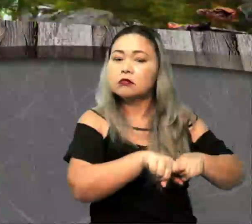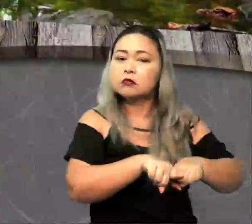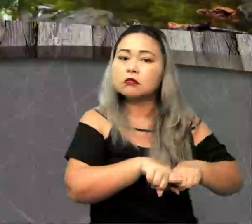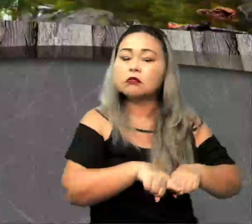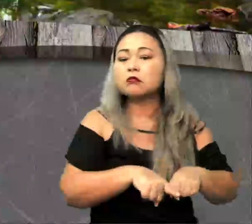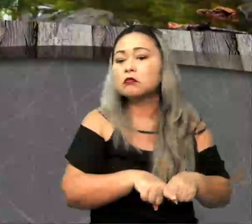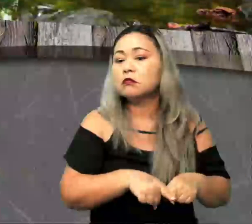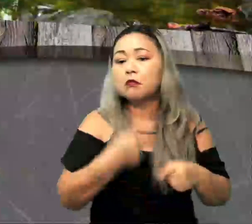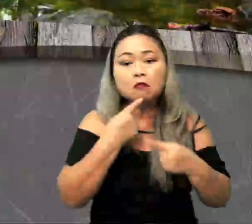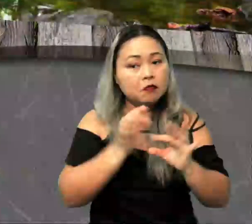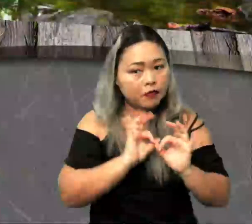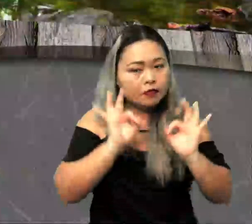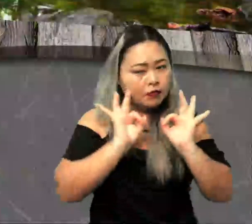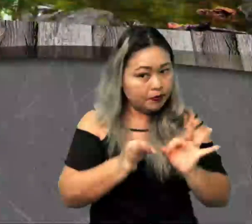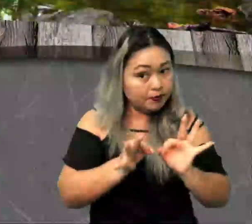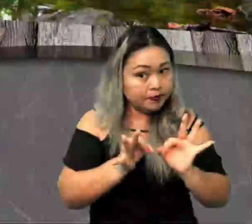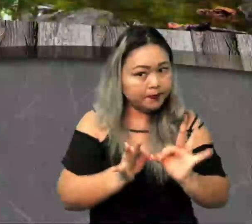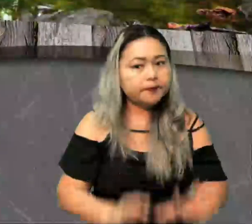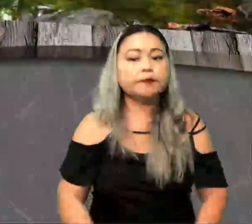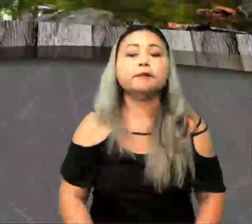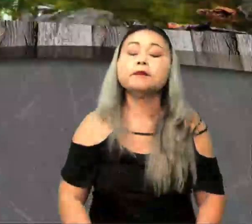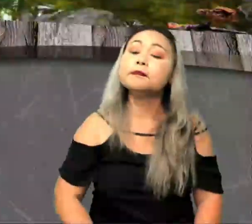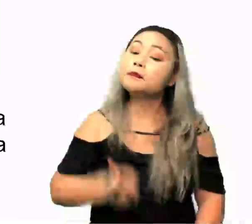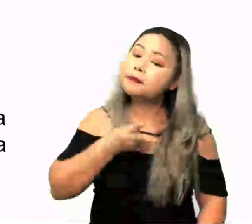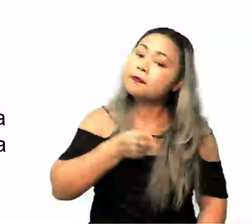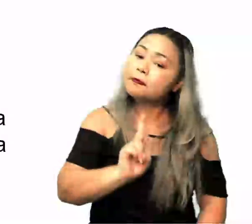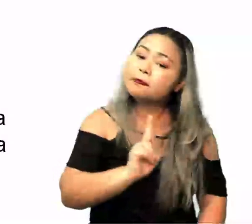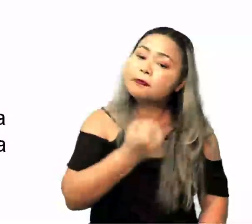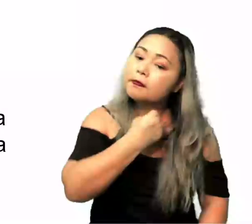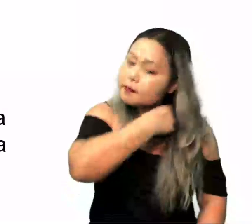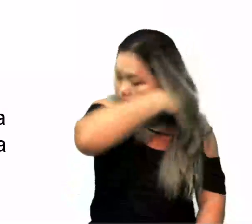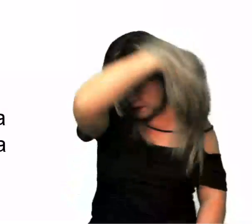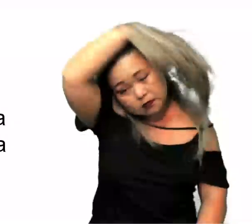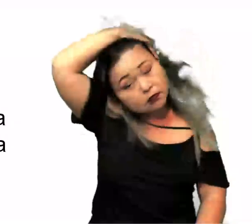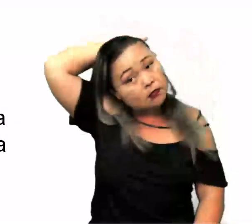Sem discussão. Tá certinho? Vamos continuar?